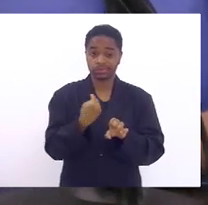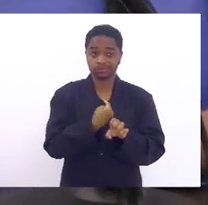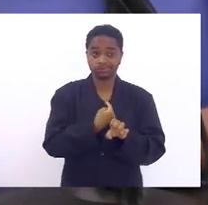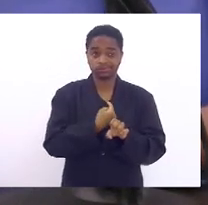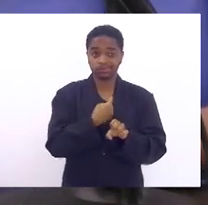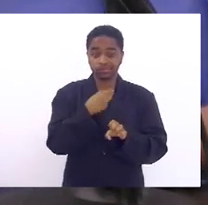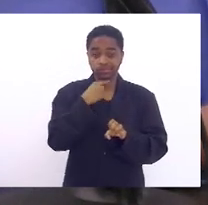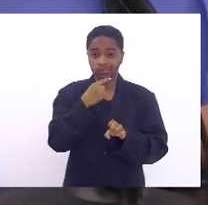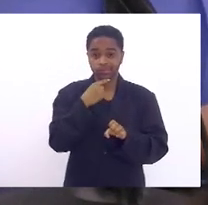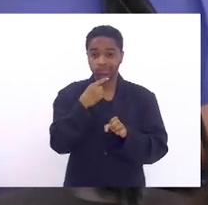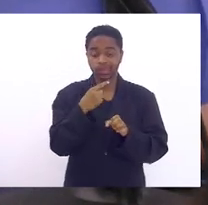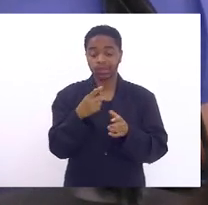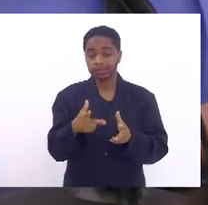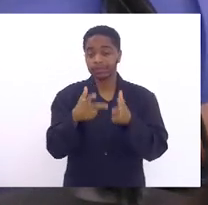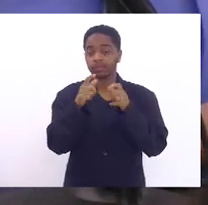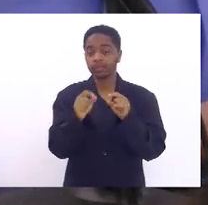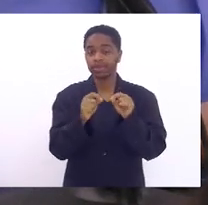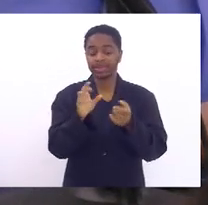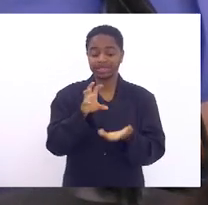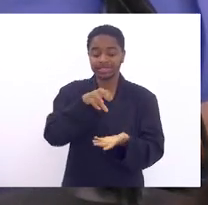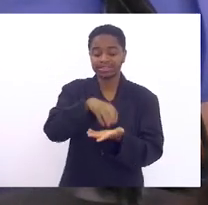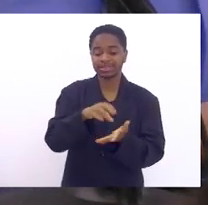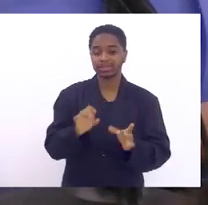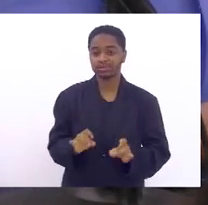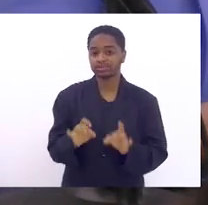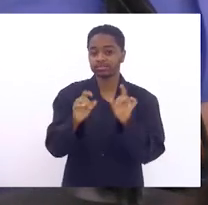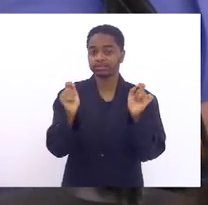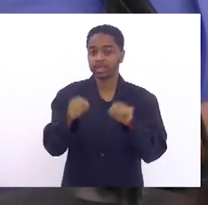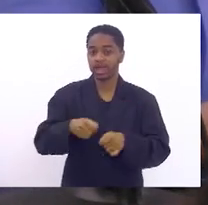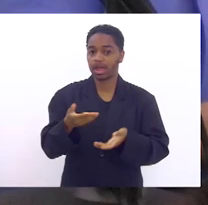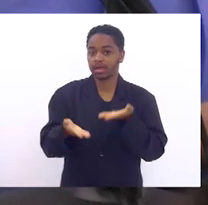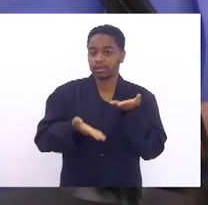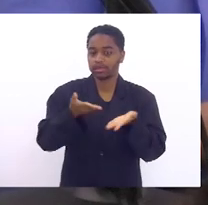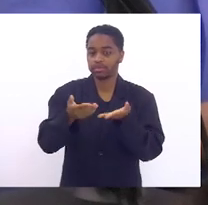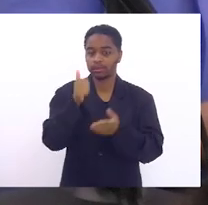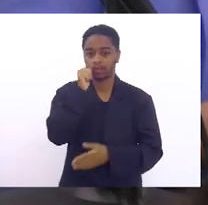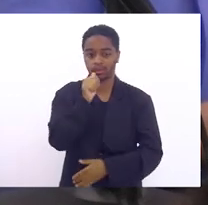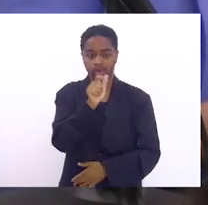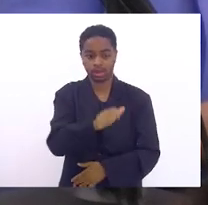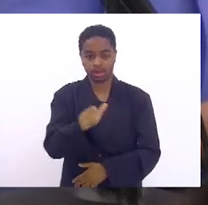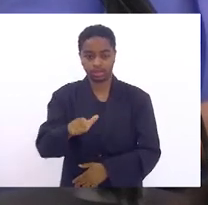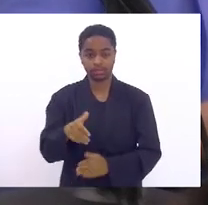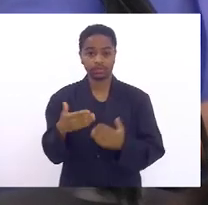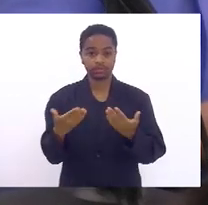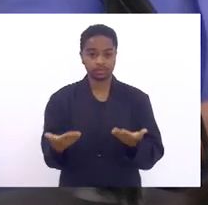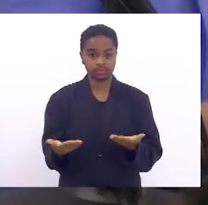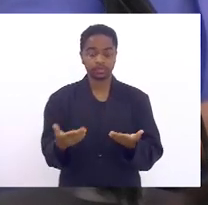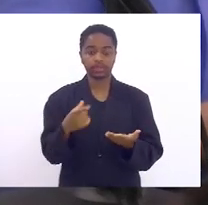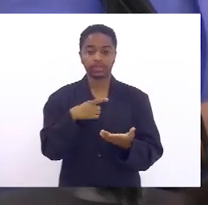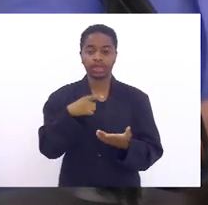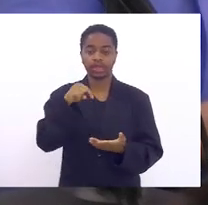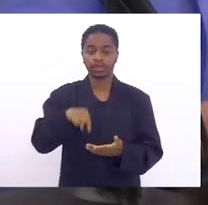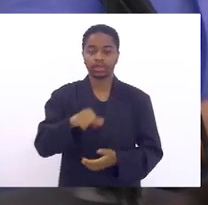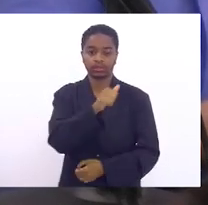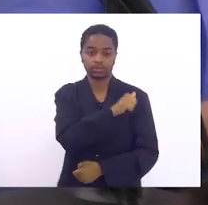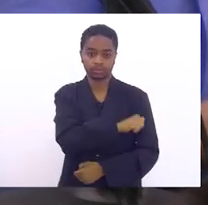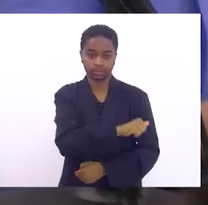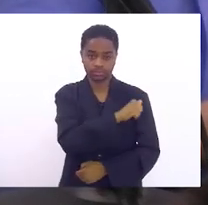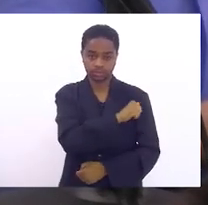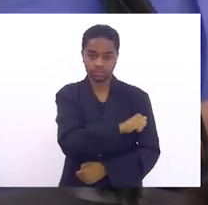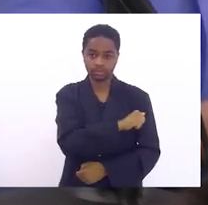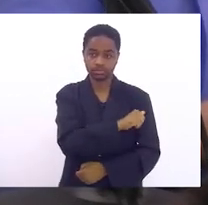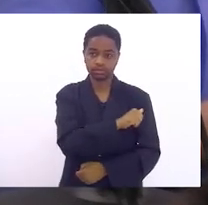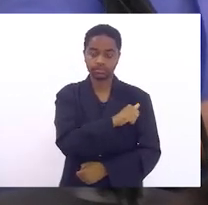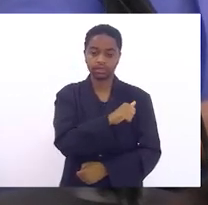tivessem que são os centros especializados de Atendimento à Mulher então nós temos aí no estado do Rio de Janeiro segundo